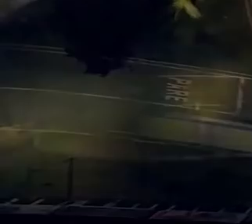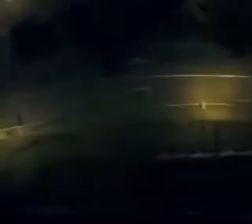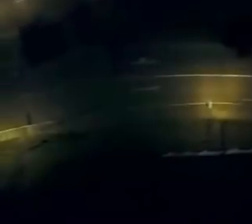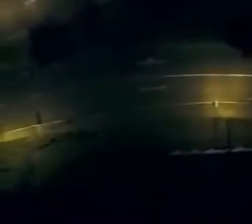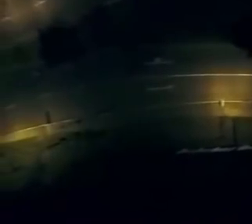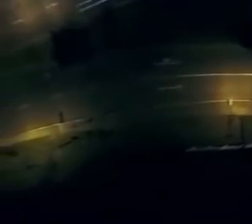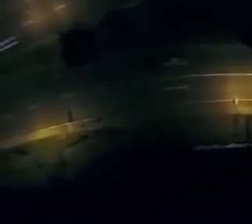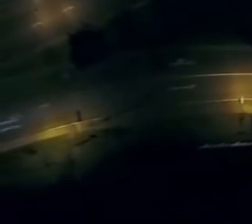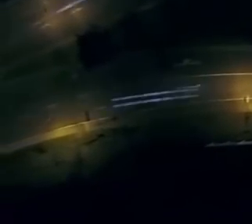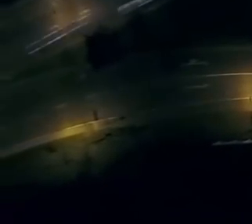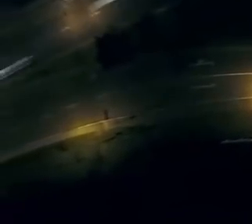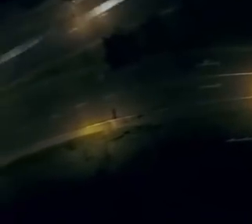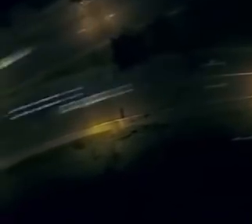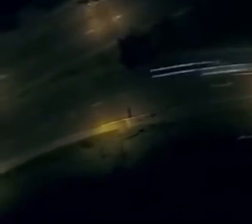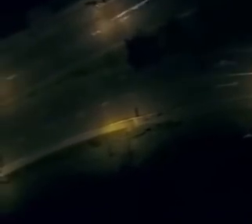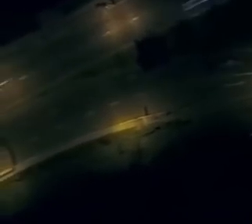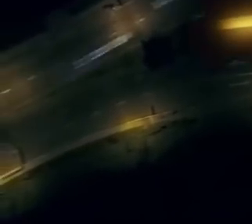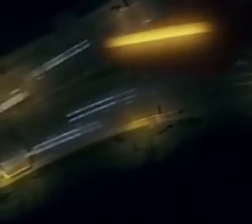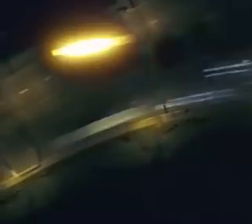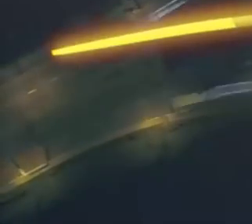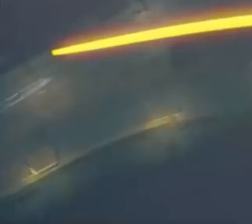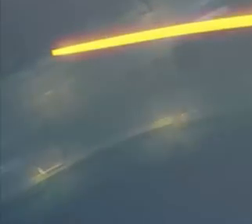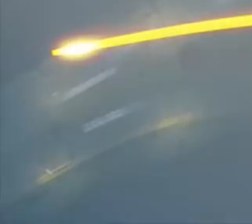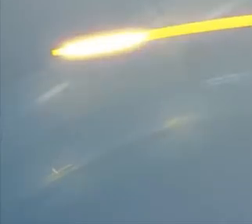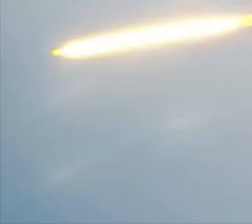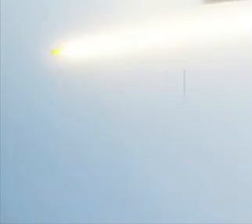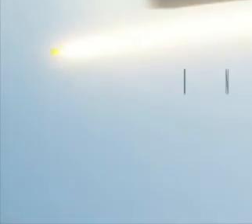construir uma nova realidade.